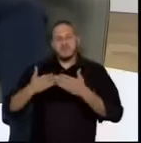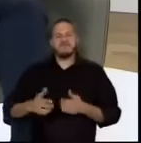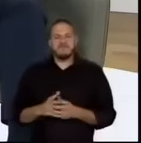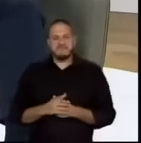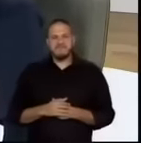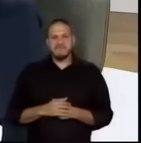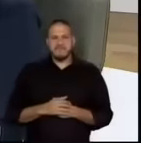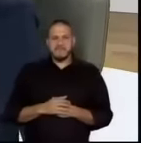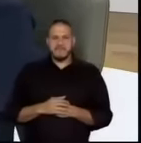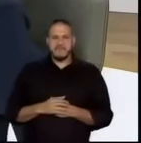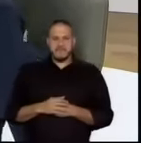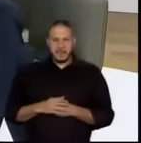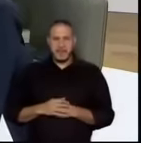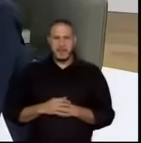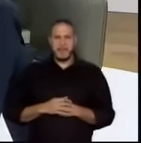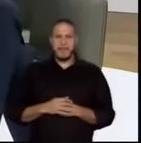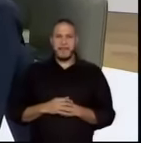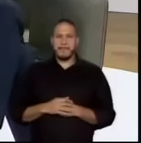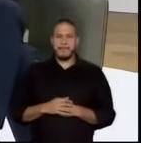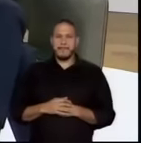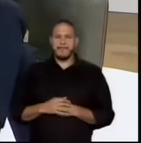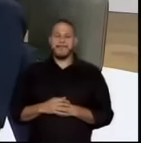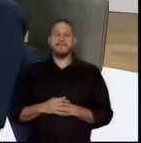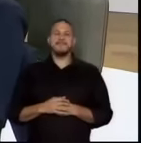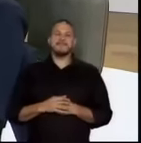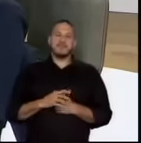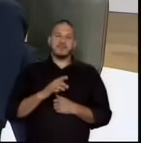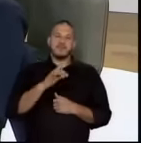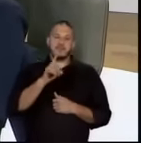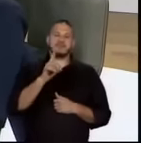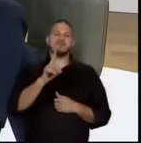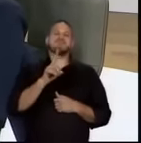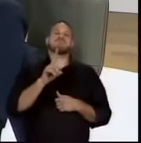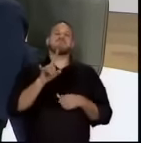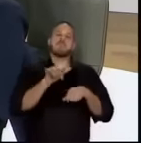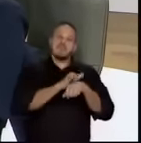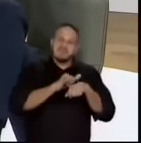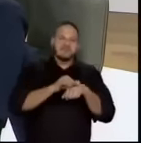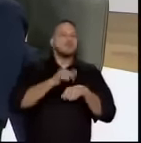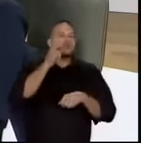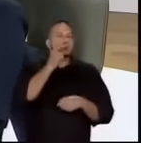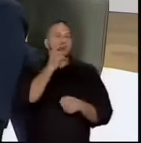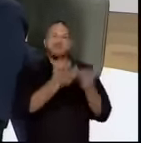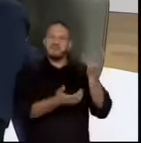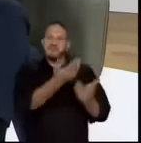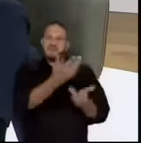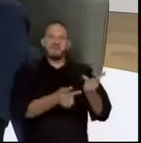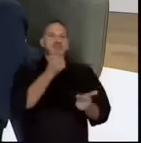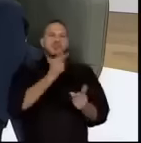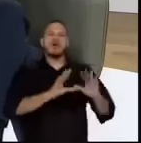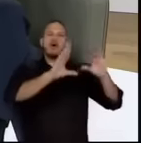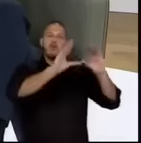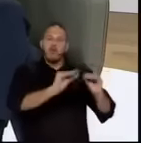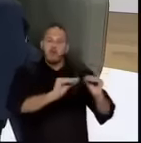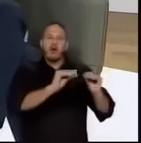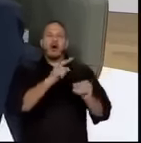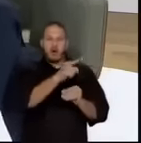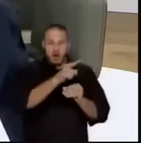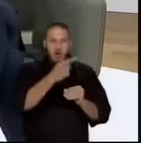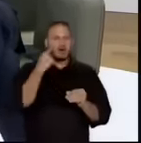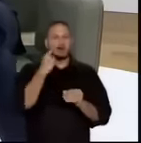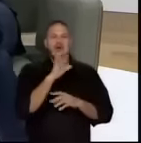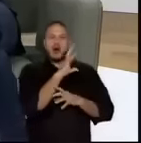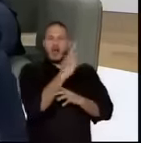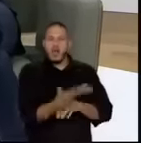isso. Muito bem. As medidas necessárias para conter o fogo e combater agora, nesse momento, o desmatamento